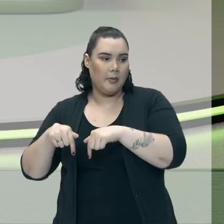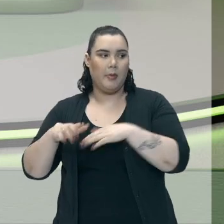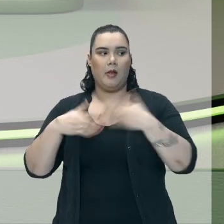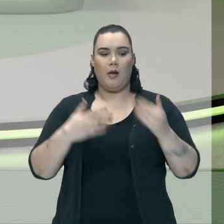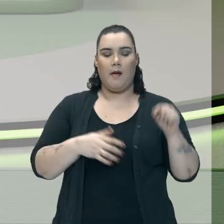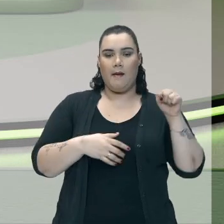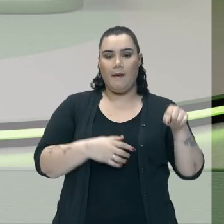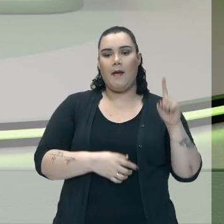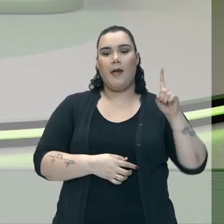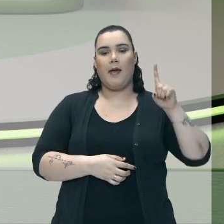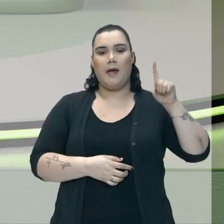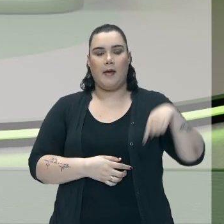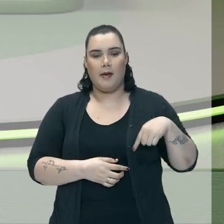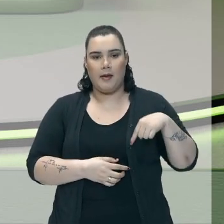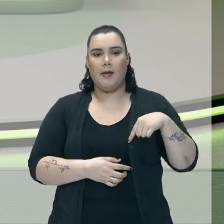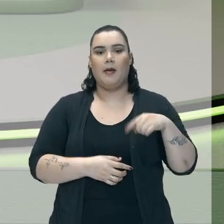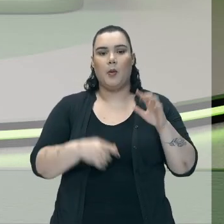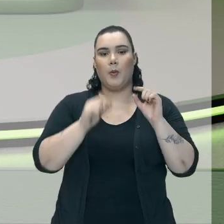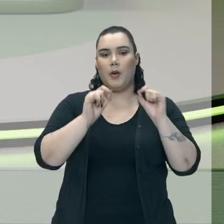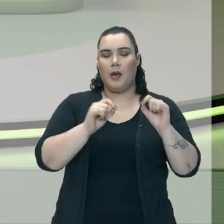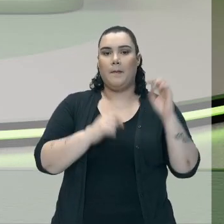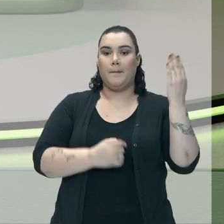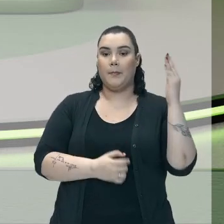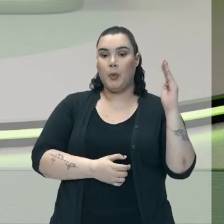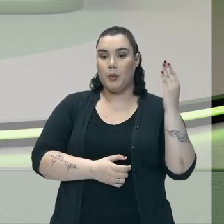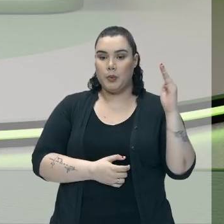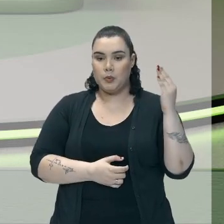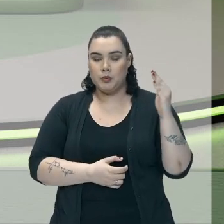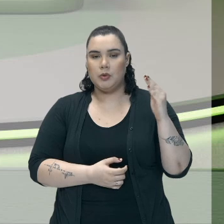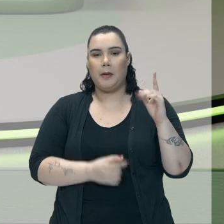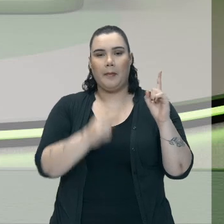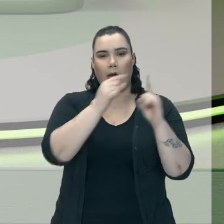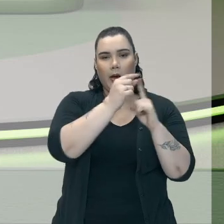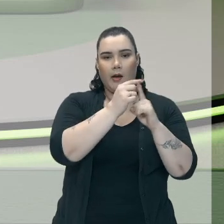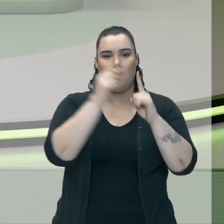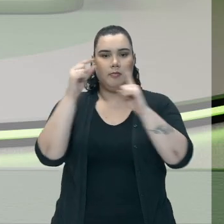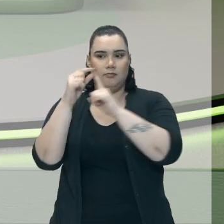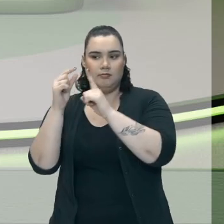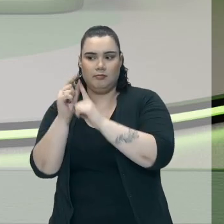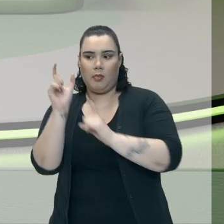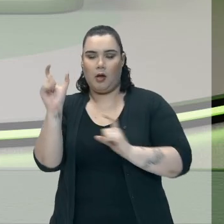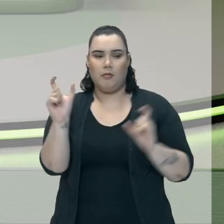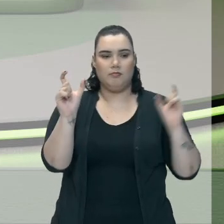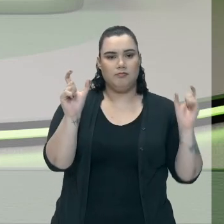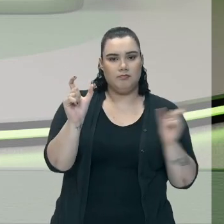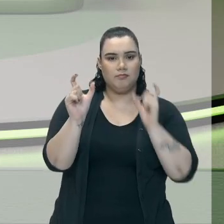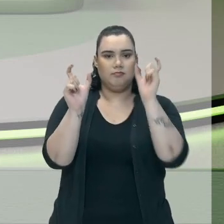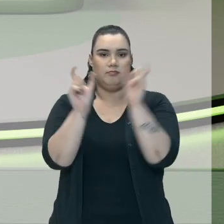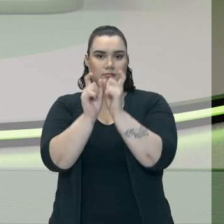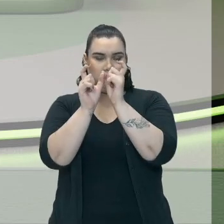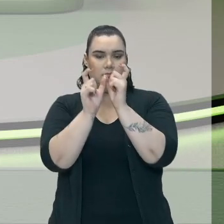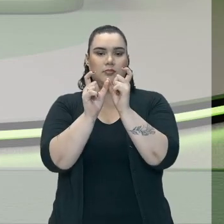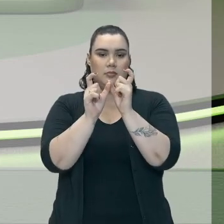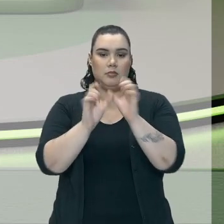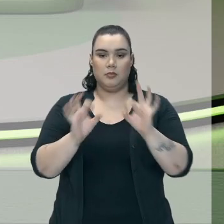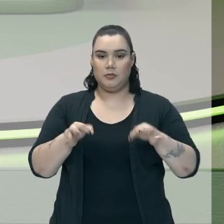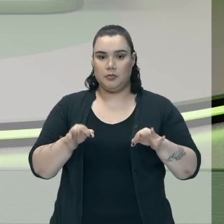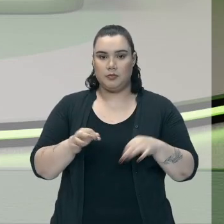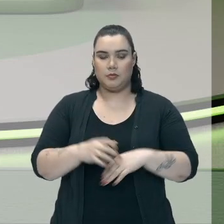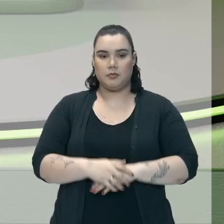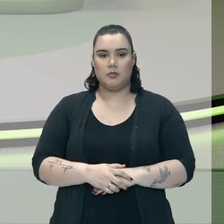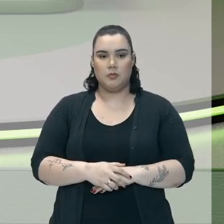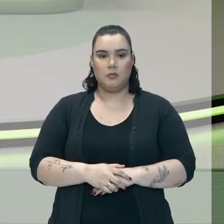gente tem astrobiologia, também um nome composto, né? Astronomia, né? E biologia